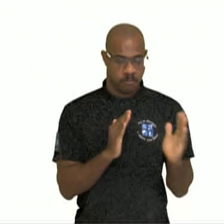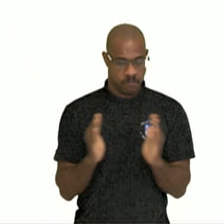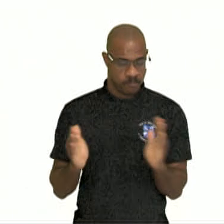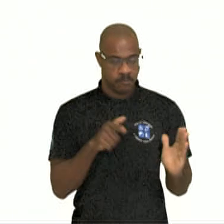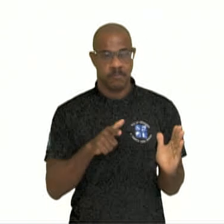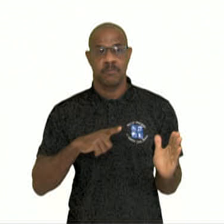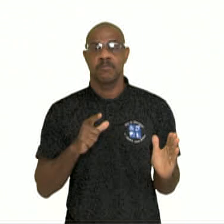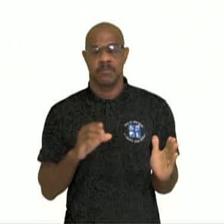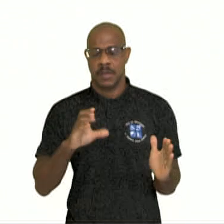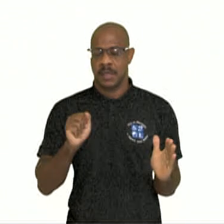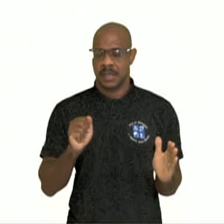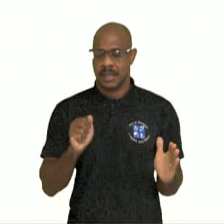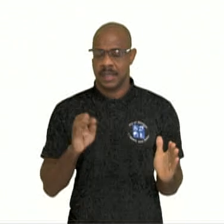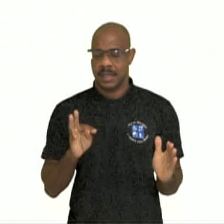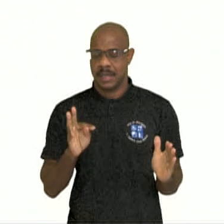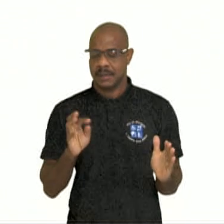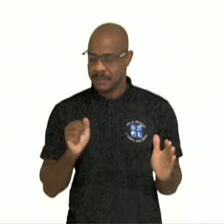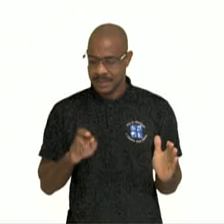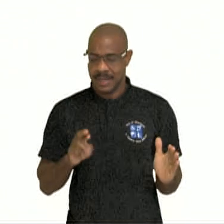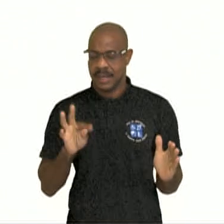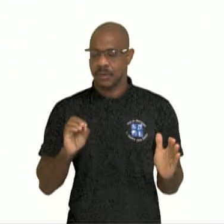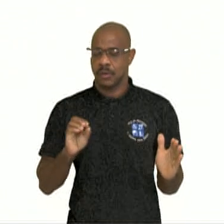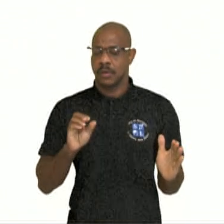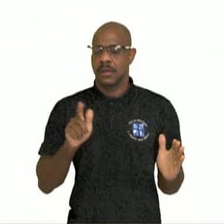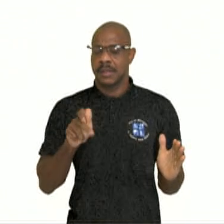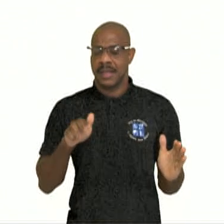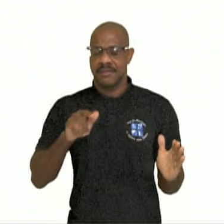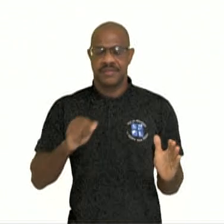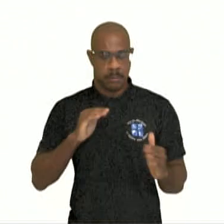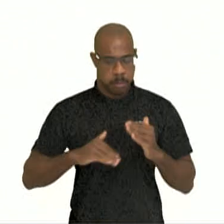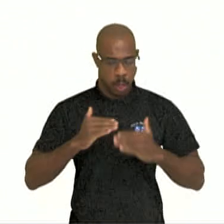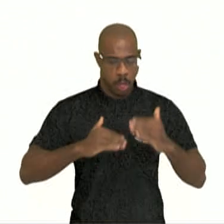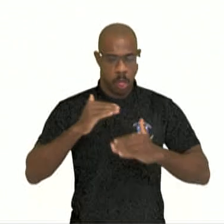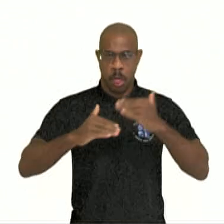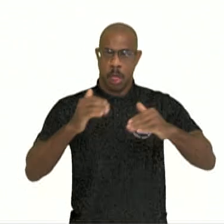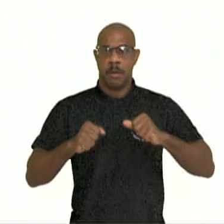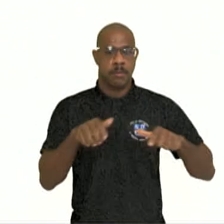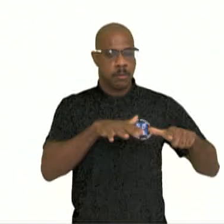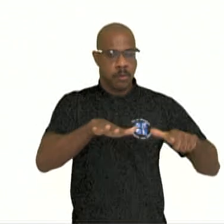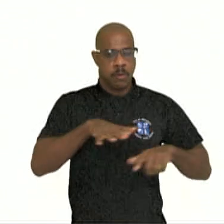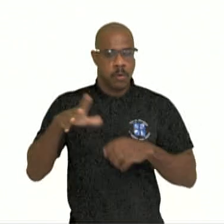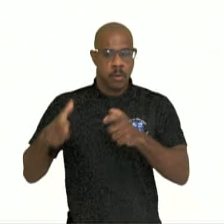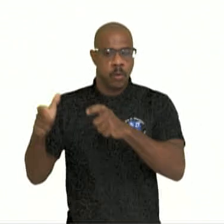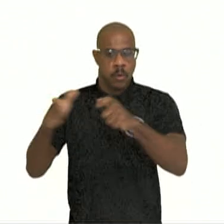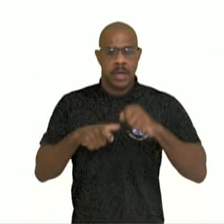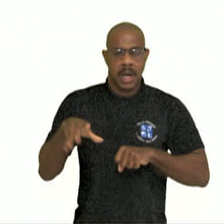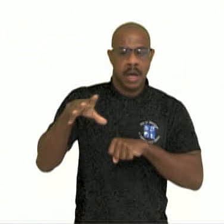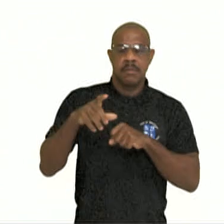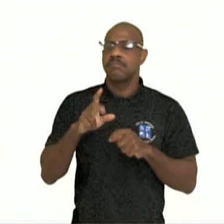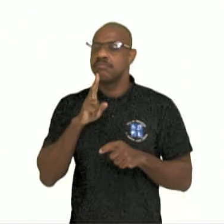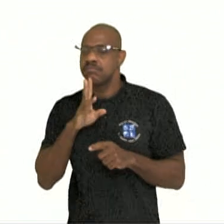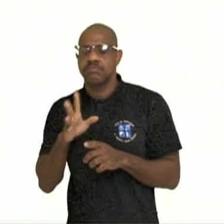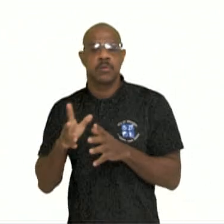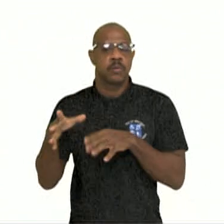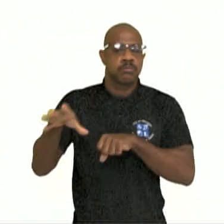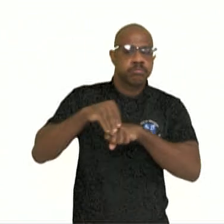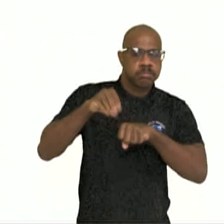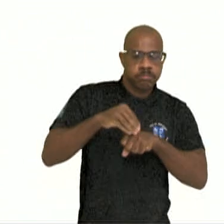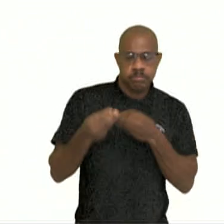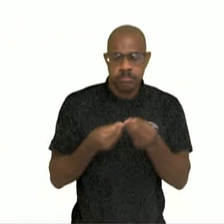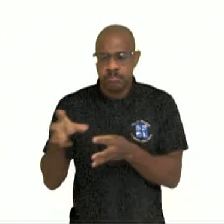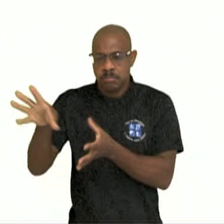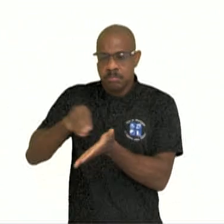foi onde a cartografia mais evoluiu, pois à medida que novas áreas iam sendo conhecidas, elas iam sendo representadas